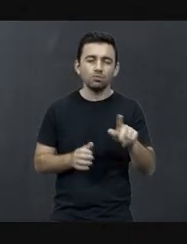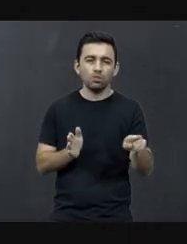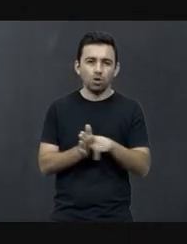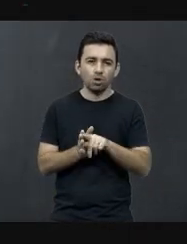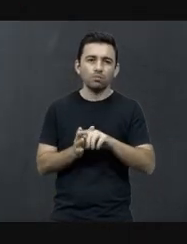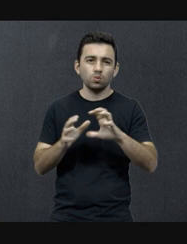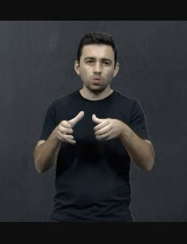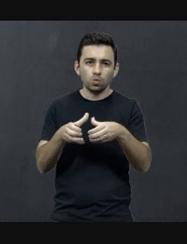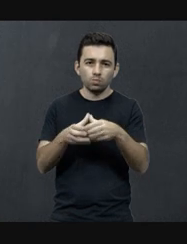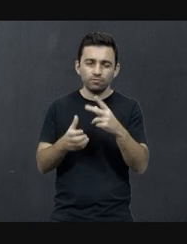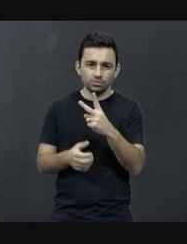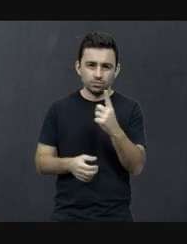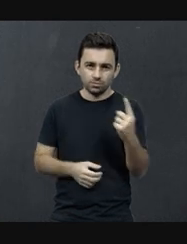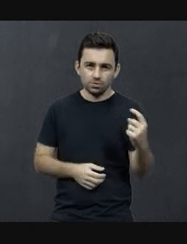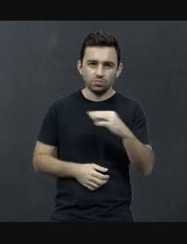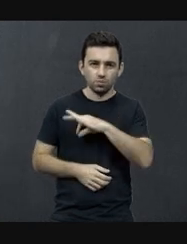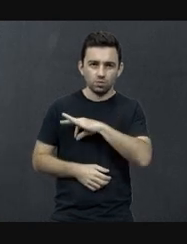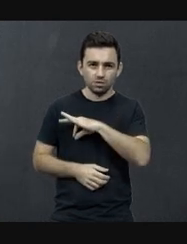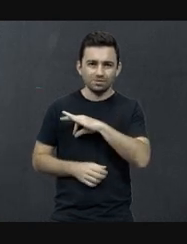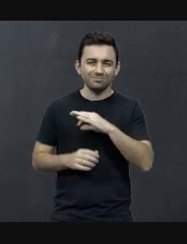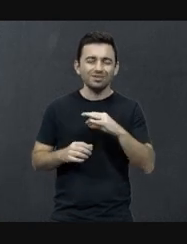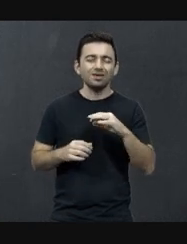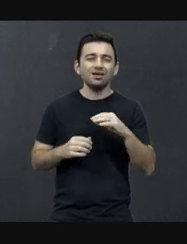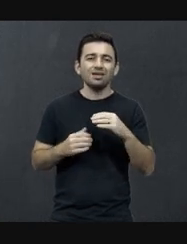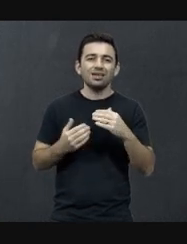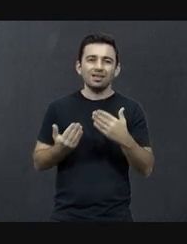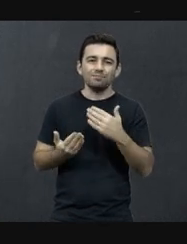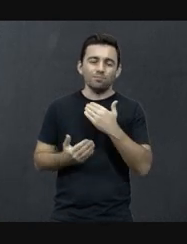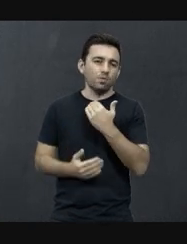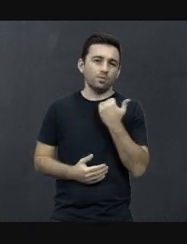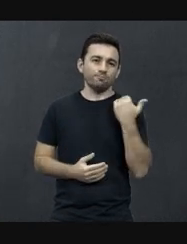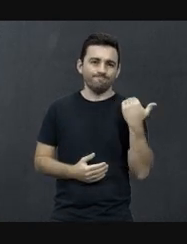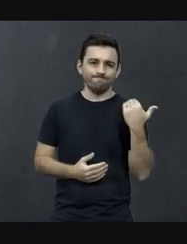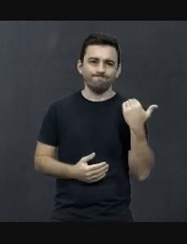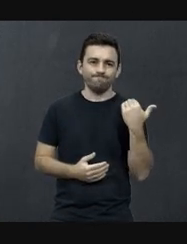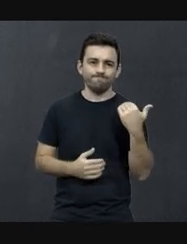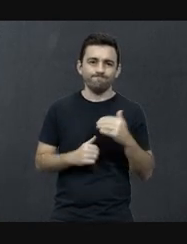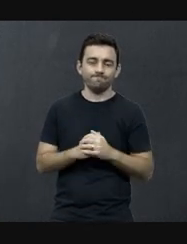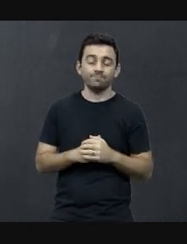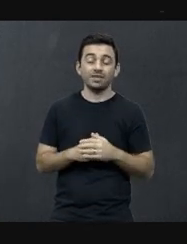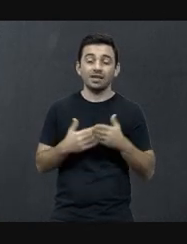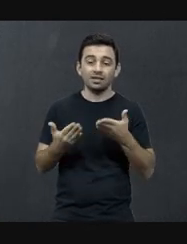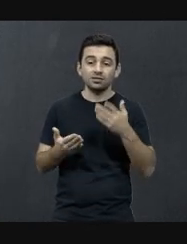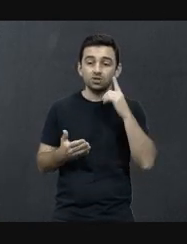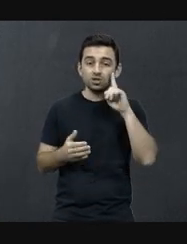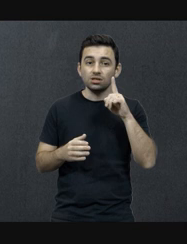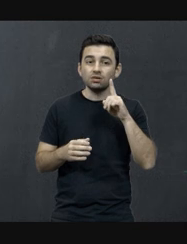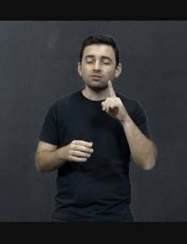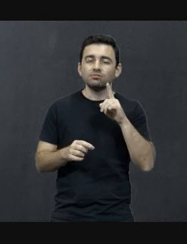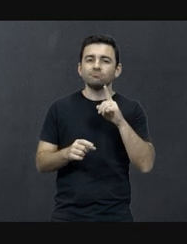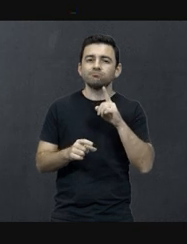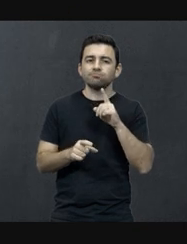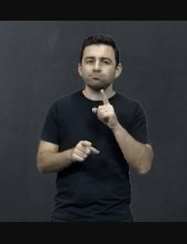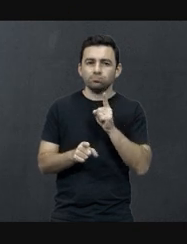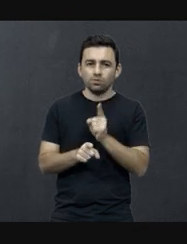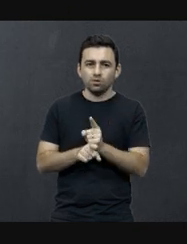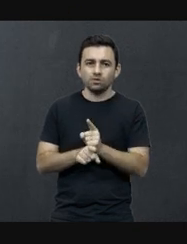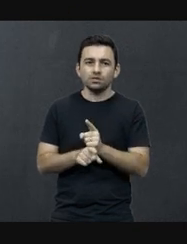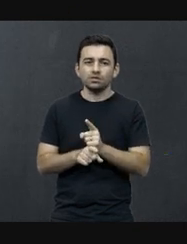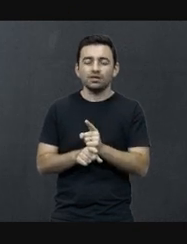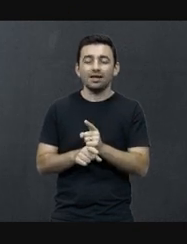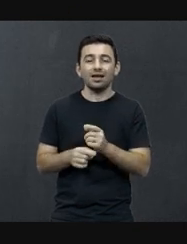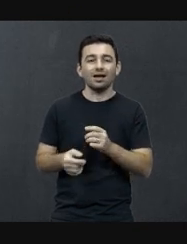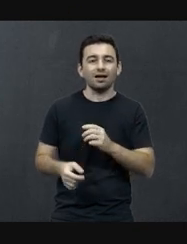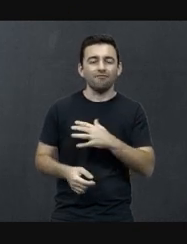Militar aqui da capital, que faleceu lá, quando naquele dia encontraria sua filha de 7 anos, está aí a